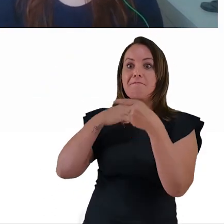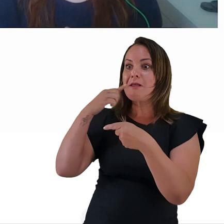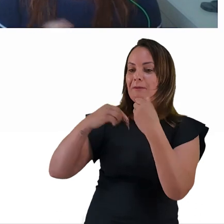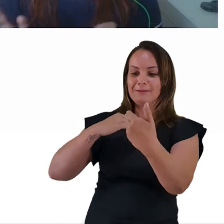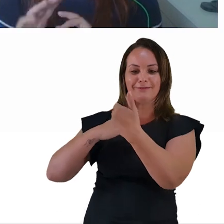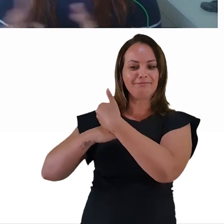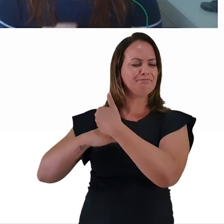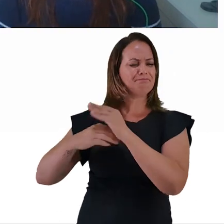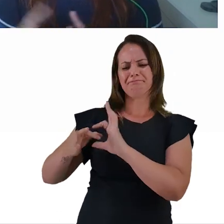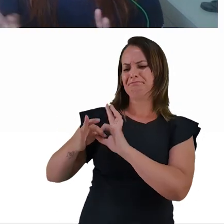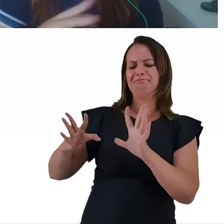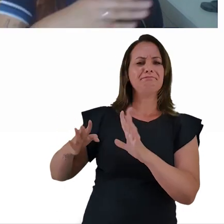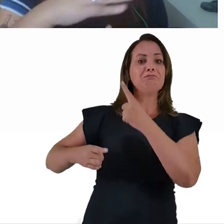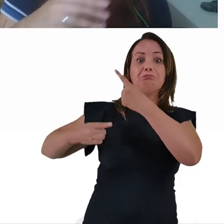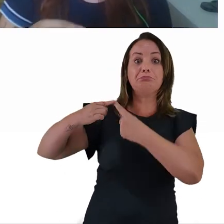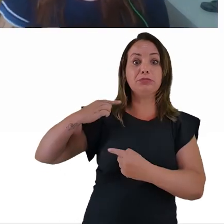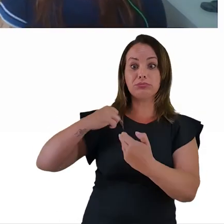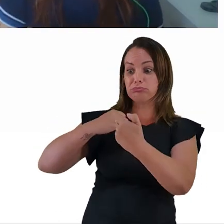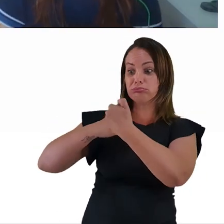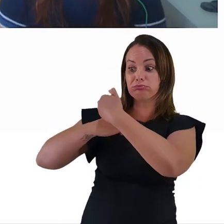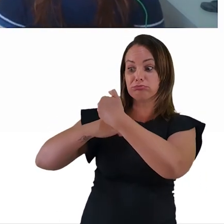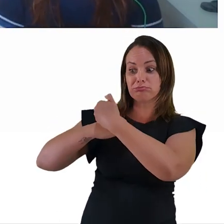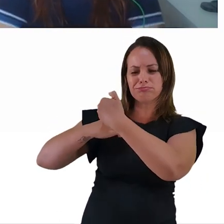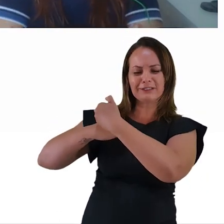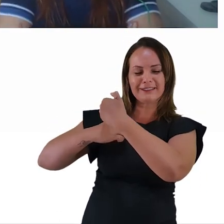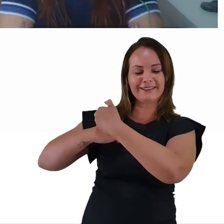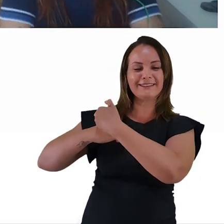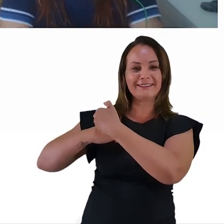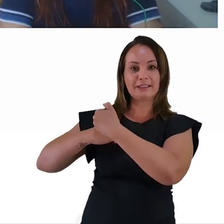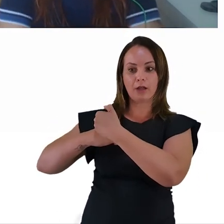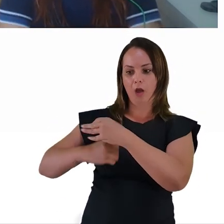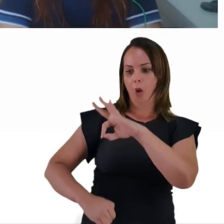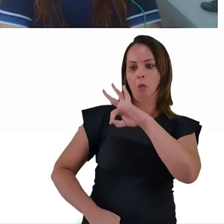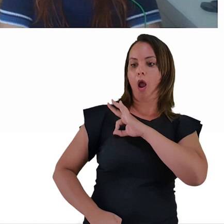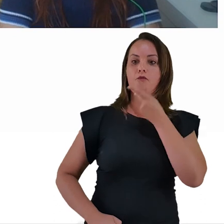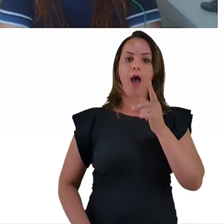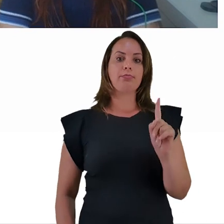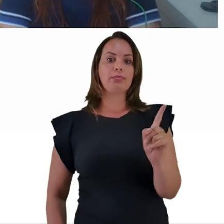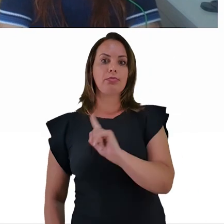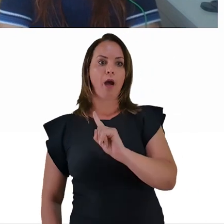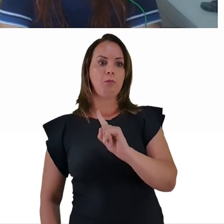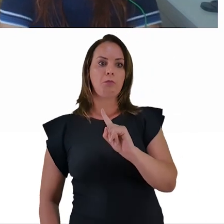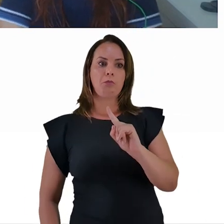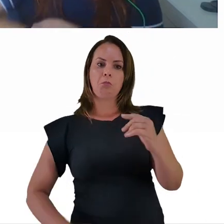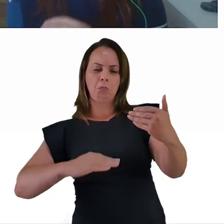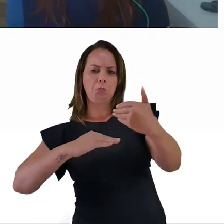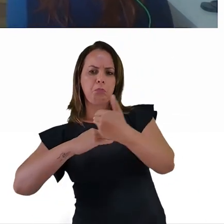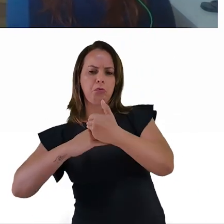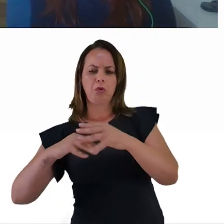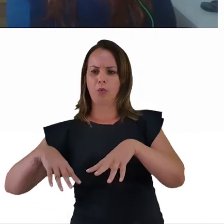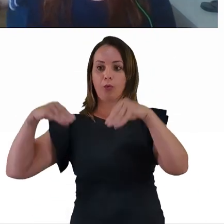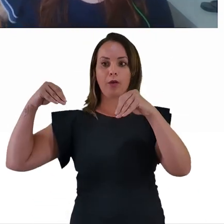autorização, ela passa ali pertinho e o guarda já fala, não, tu não vai entrar aqui, não, tu não tem por que estar aqui,